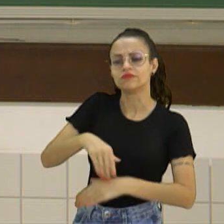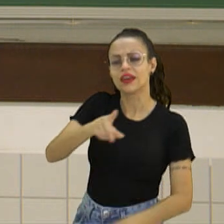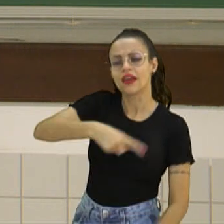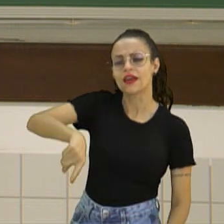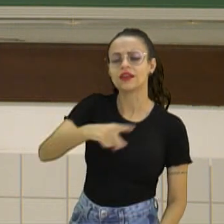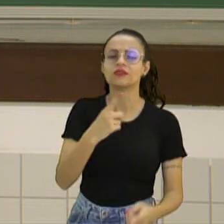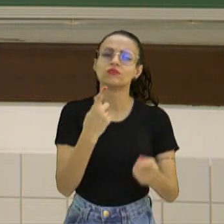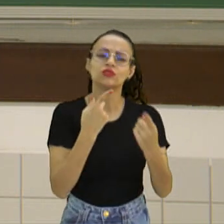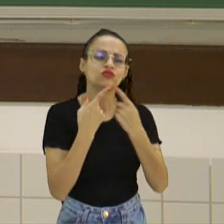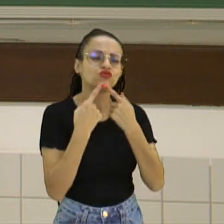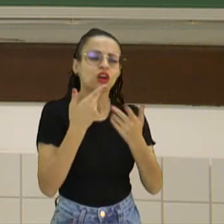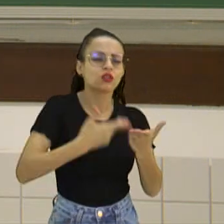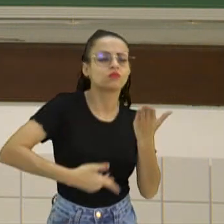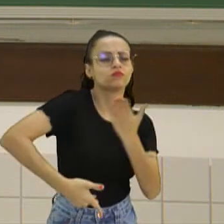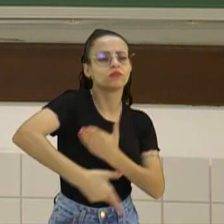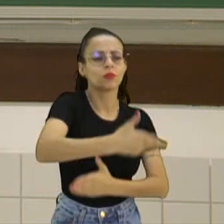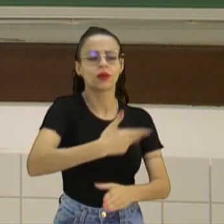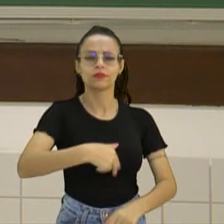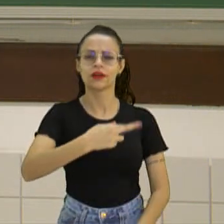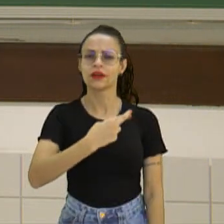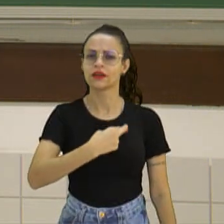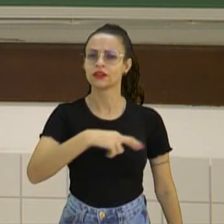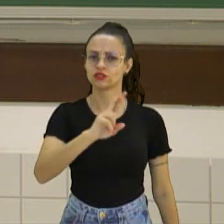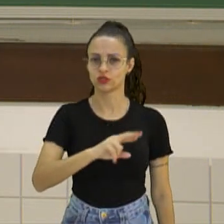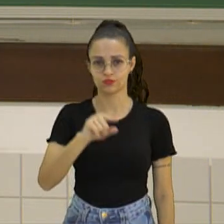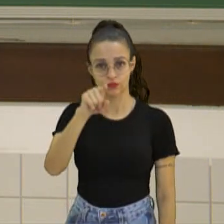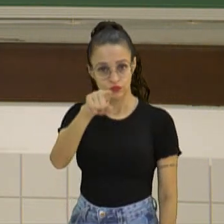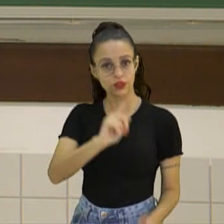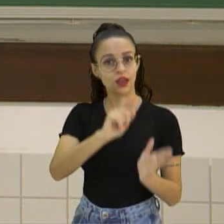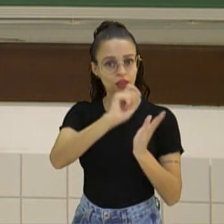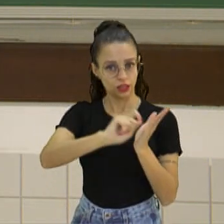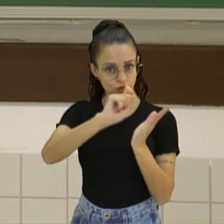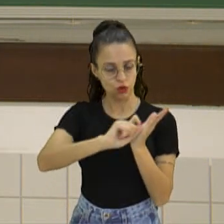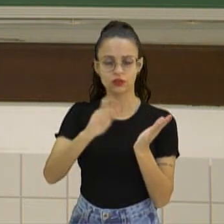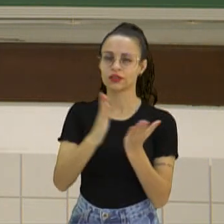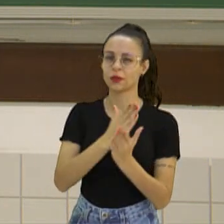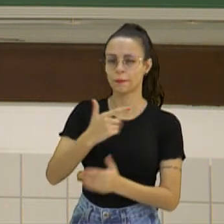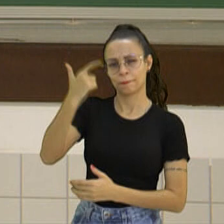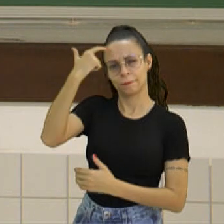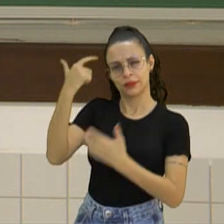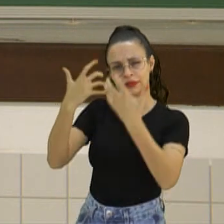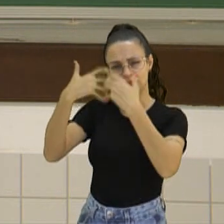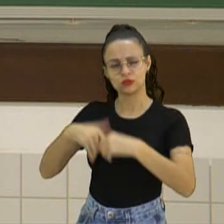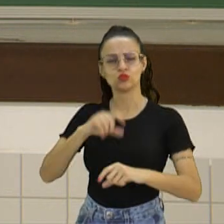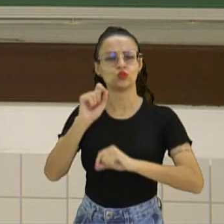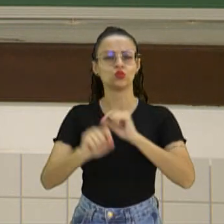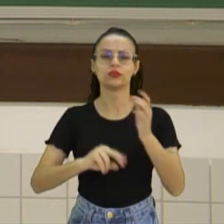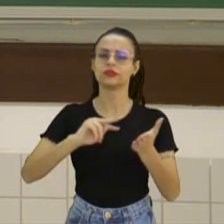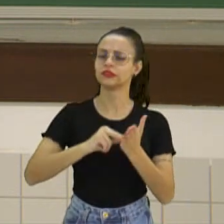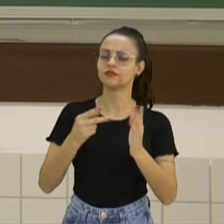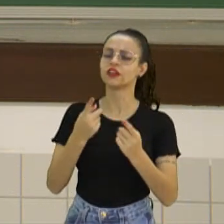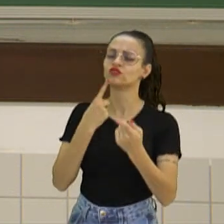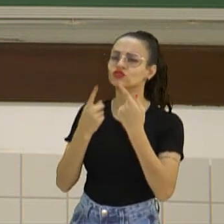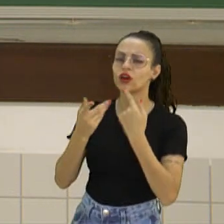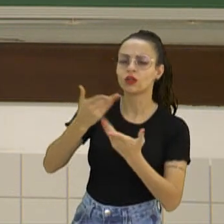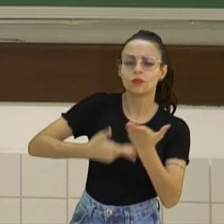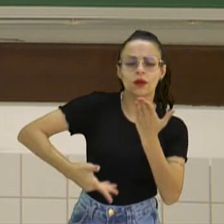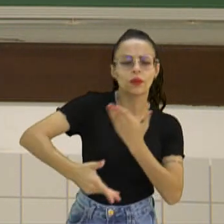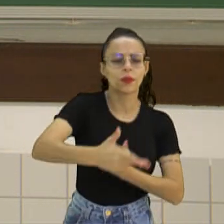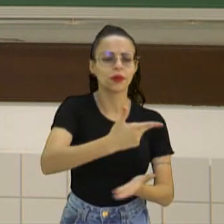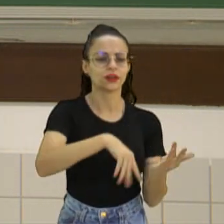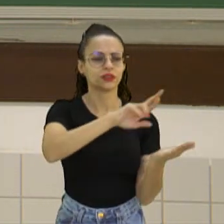é mesmo diálogo inter-religioso à noite no seu caderno Vai pensando aí o que que você deve ser diálogo inter-religioso